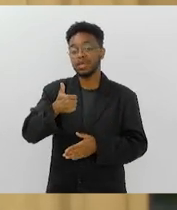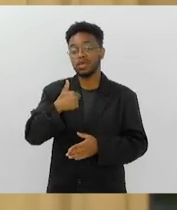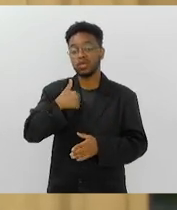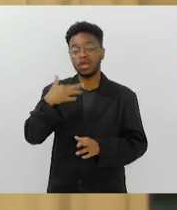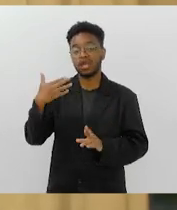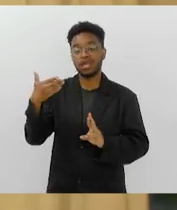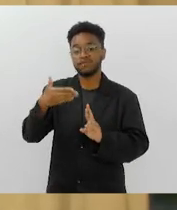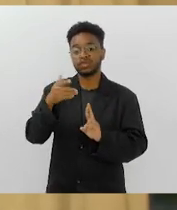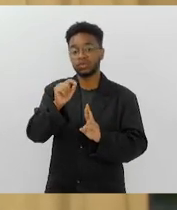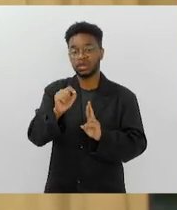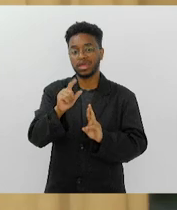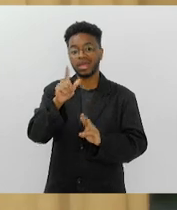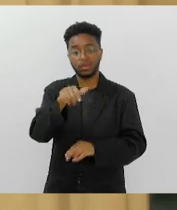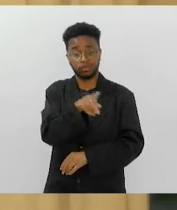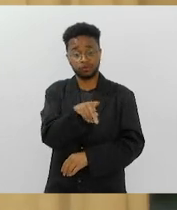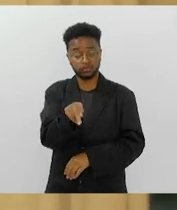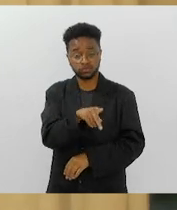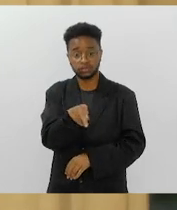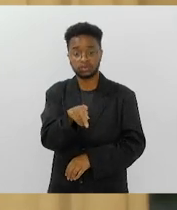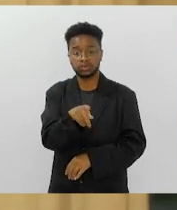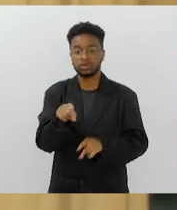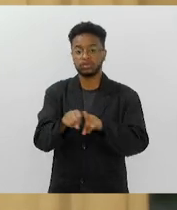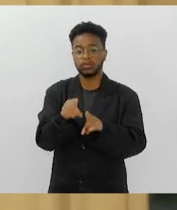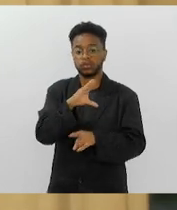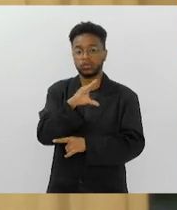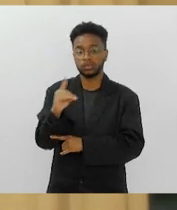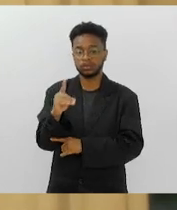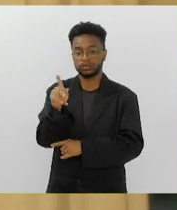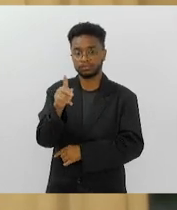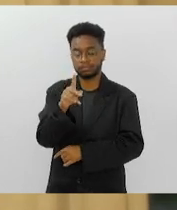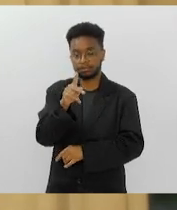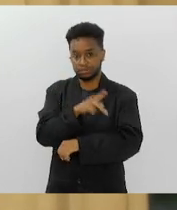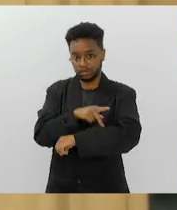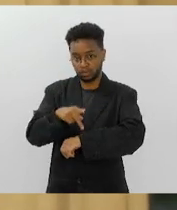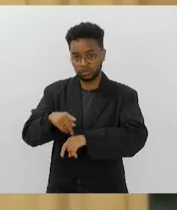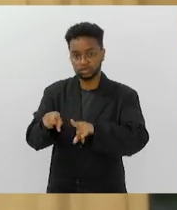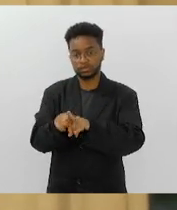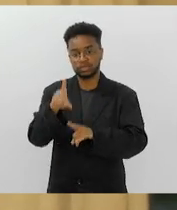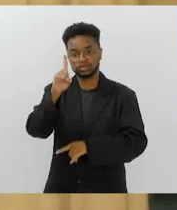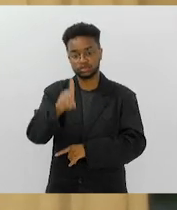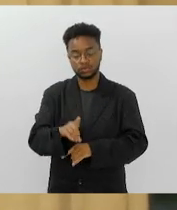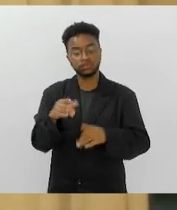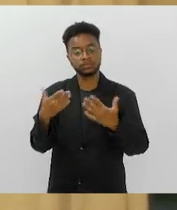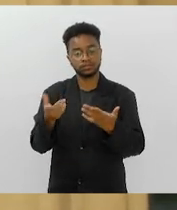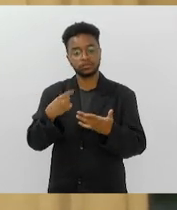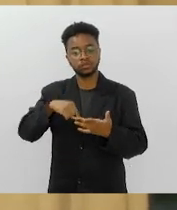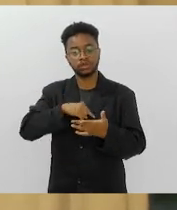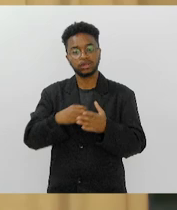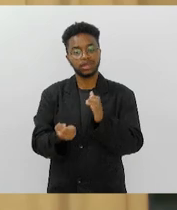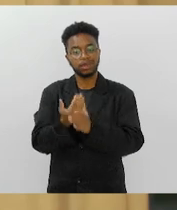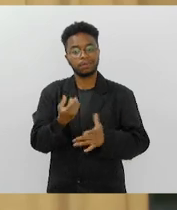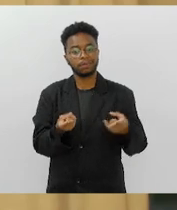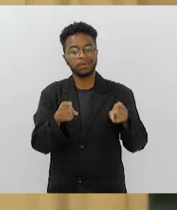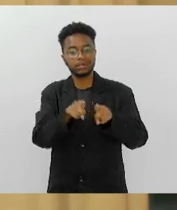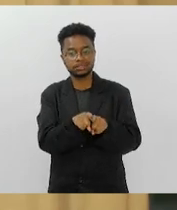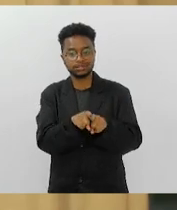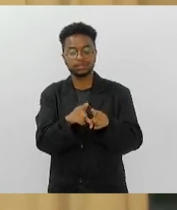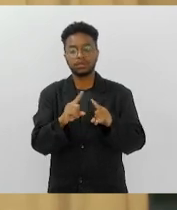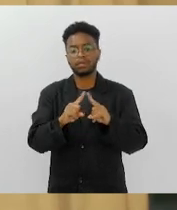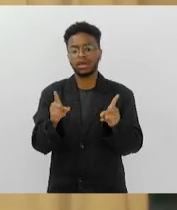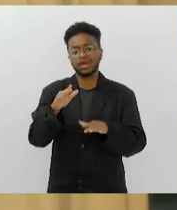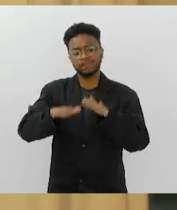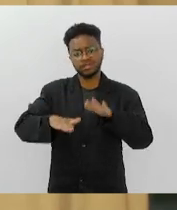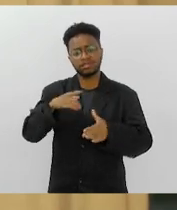ao professor, ao coordenador pedagógico, ao diretor. E nós parceirizamos com eles. Mendes, mas tu encontra